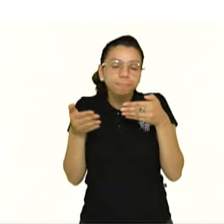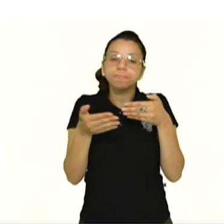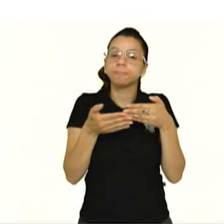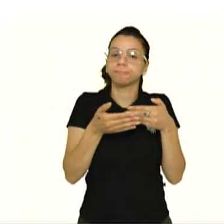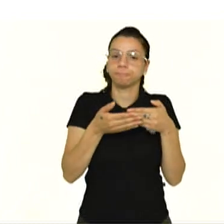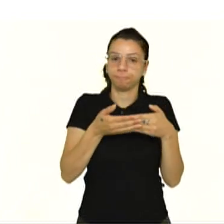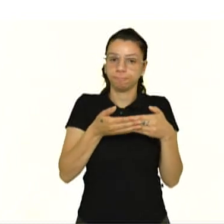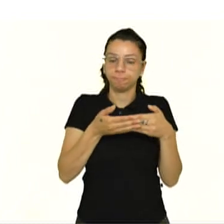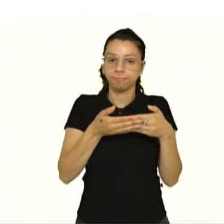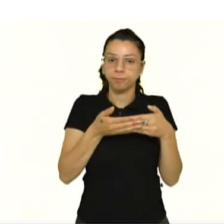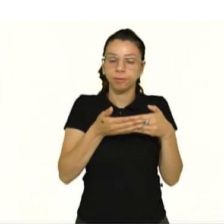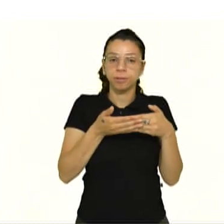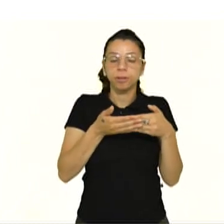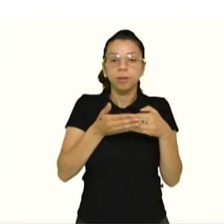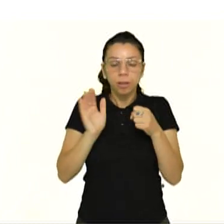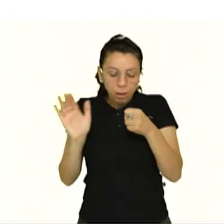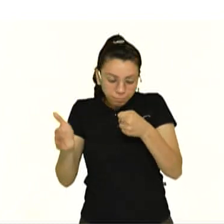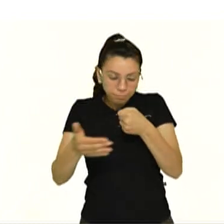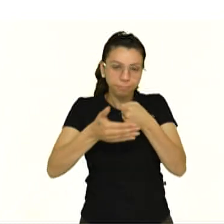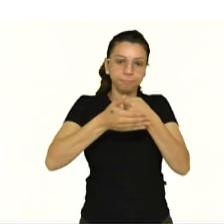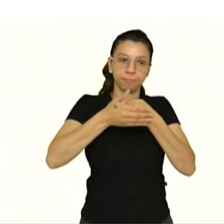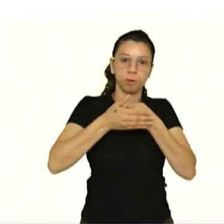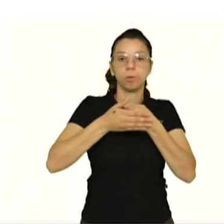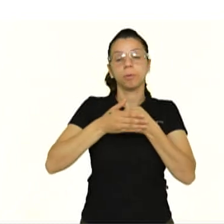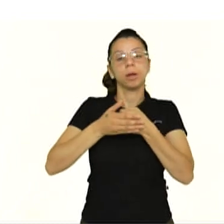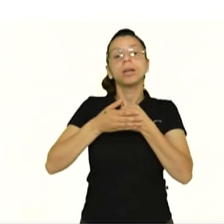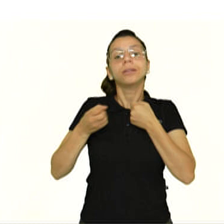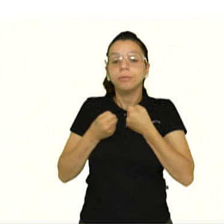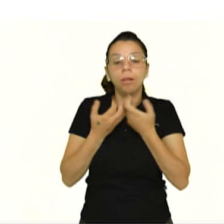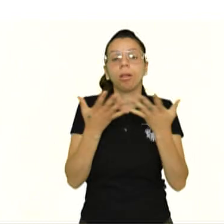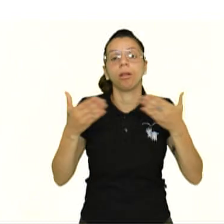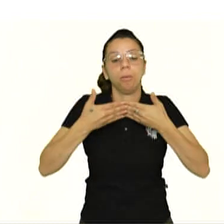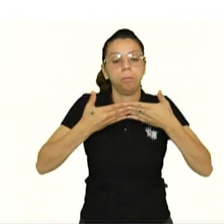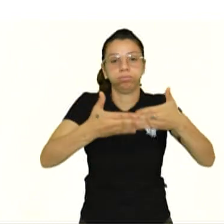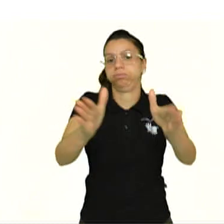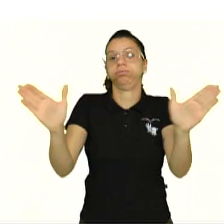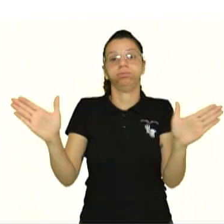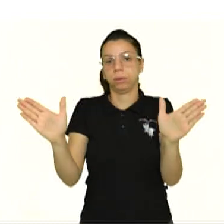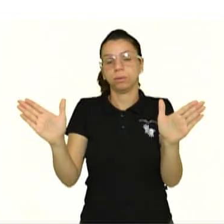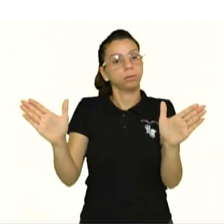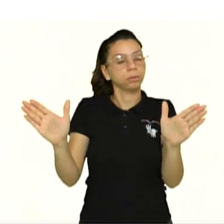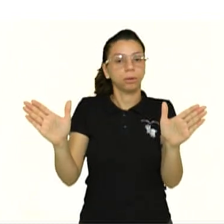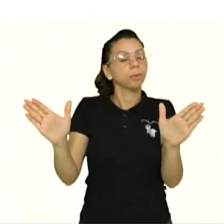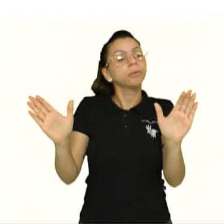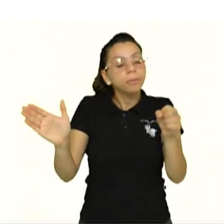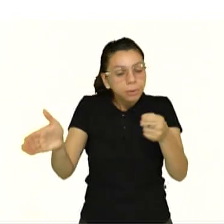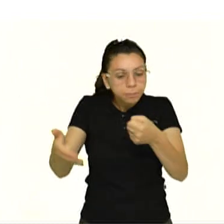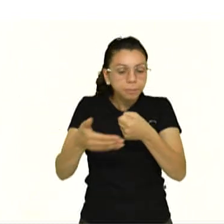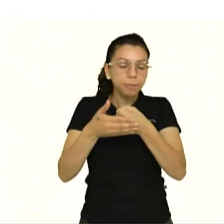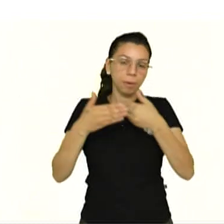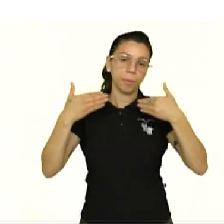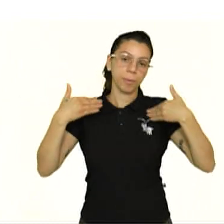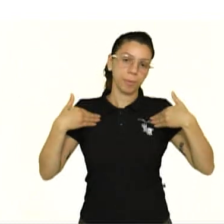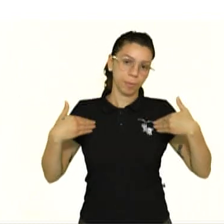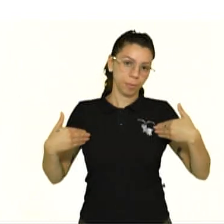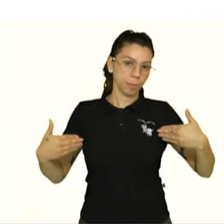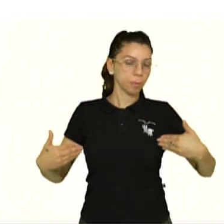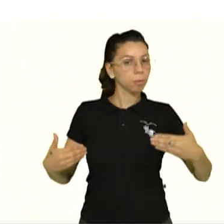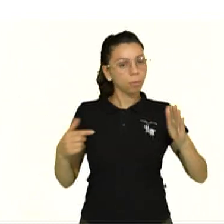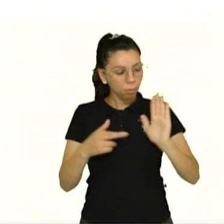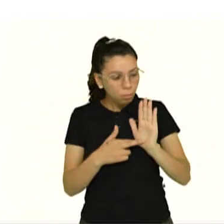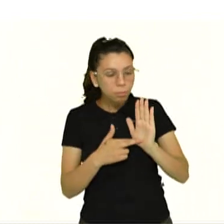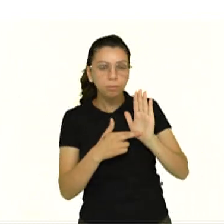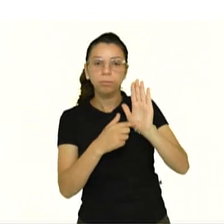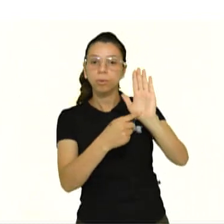escondida, Ela não está sendo colocada de uma maneira explícita. Então, o corpo humano, ele é